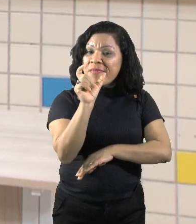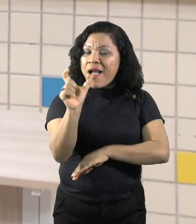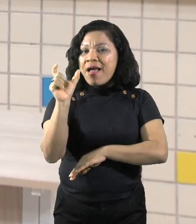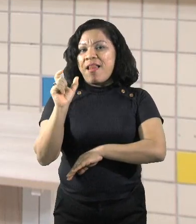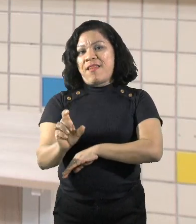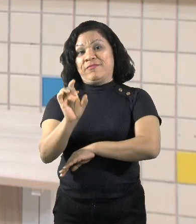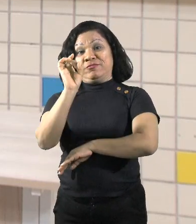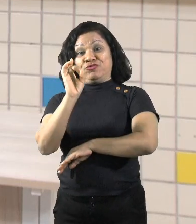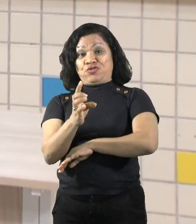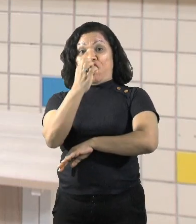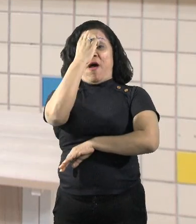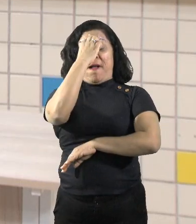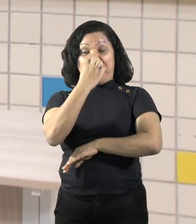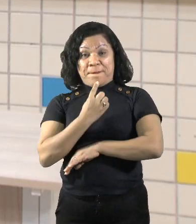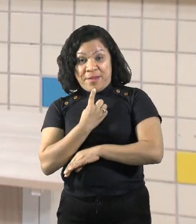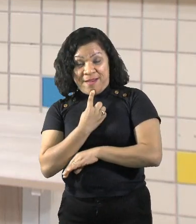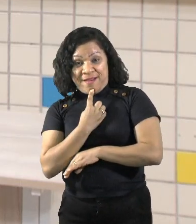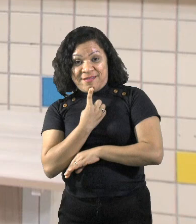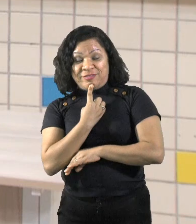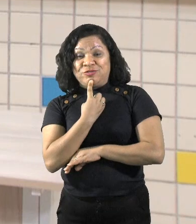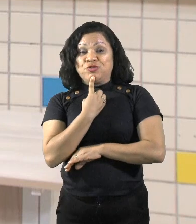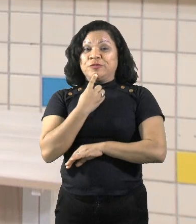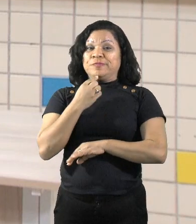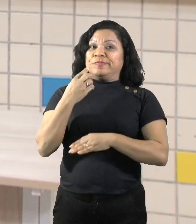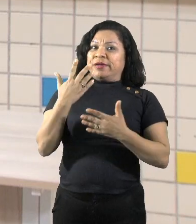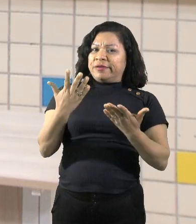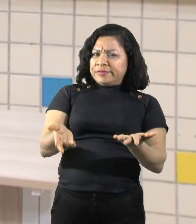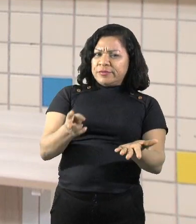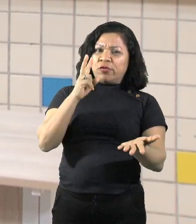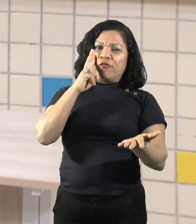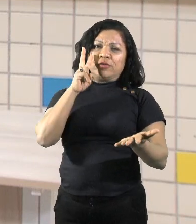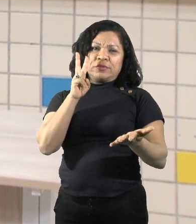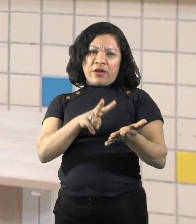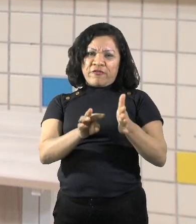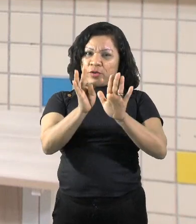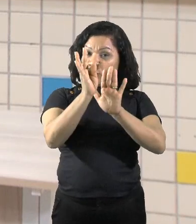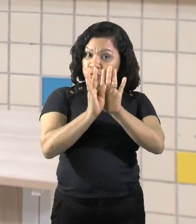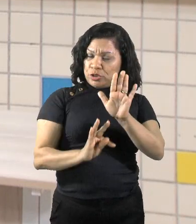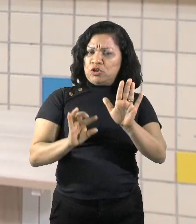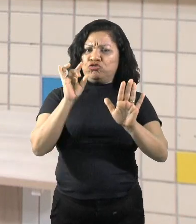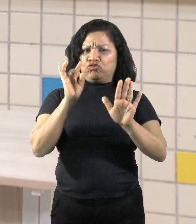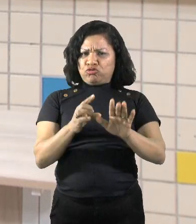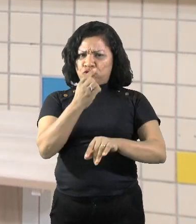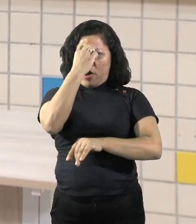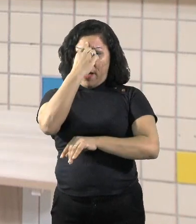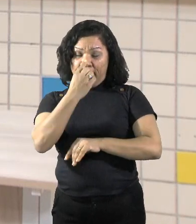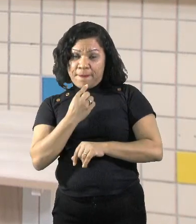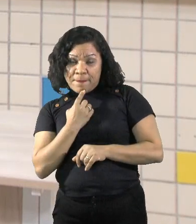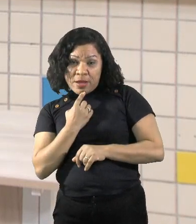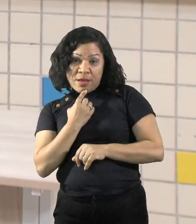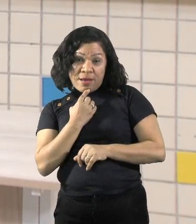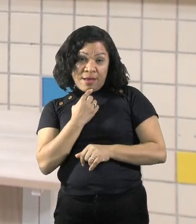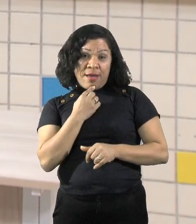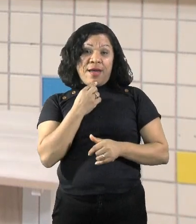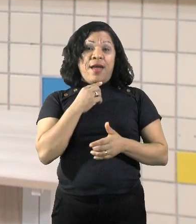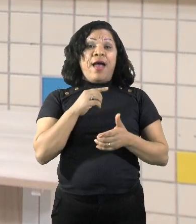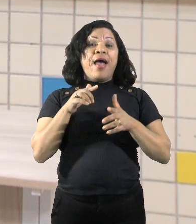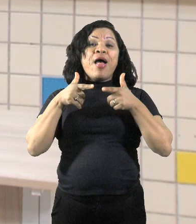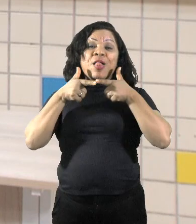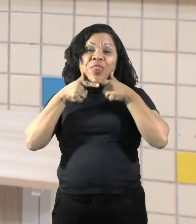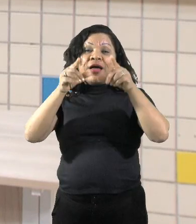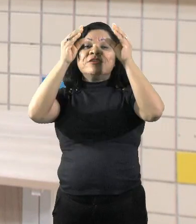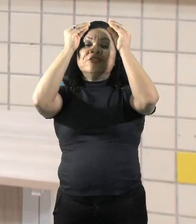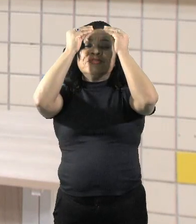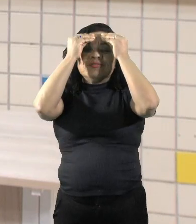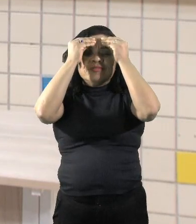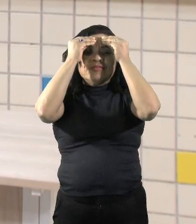imagens. Então, quando vocês virem um texto que só tem imagem, é um texto de linguagem, como que é,